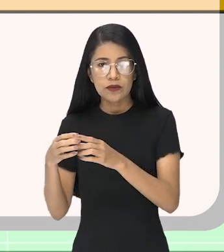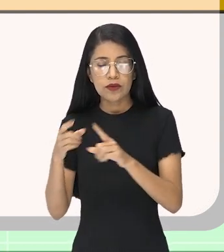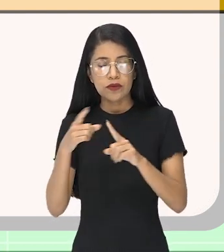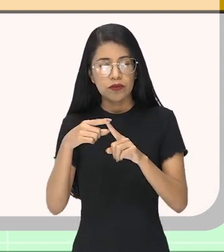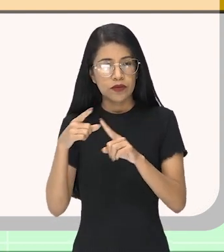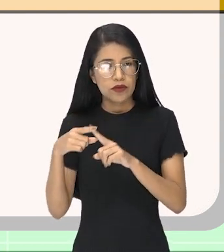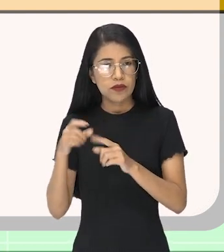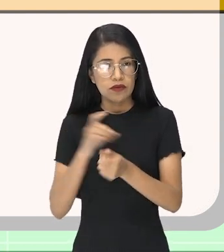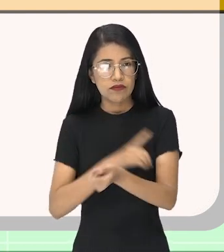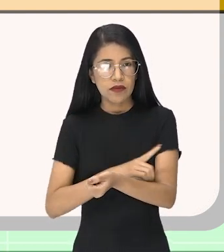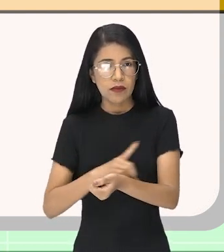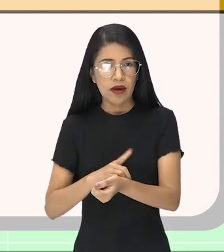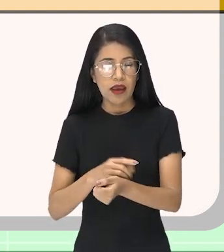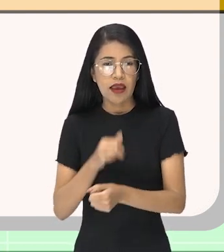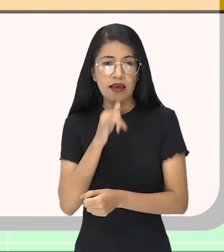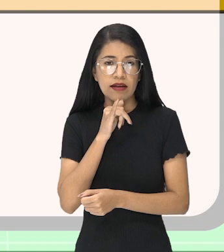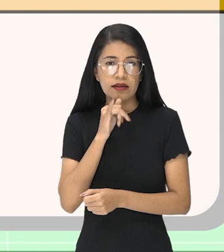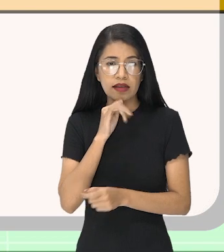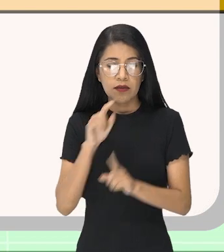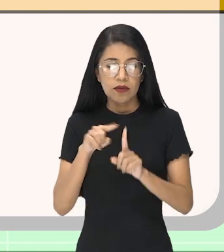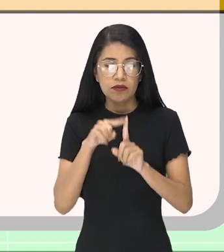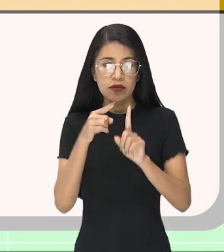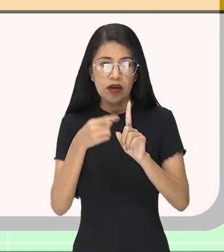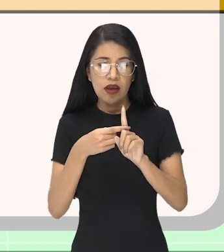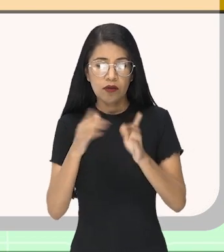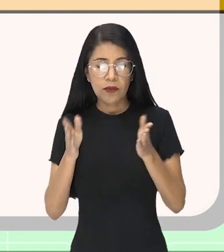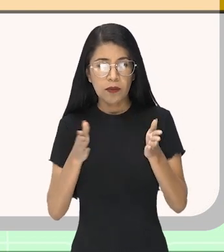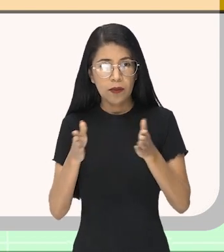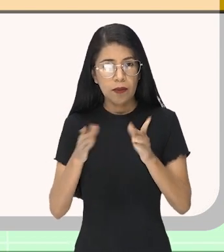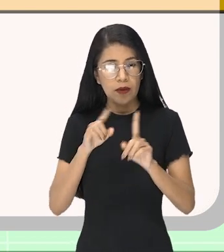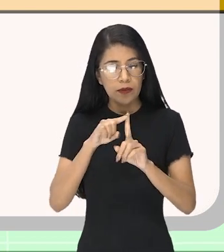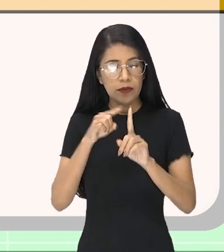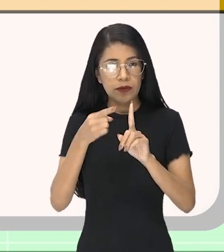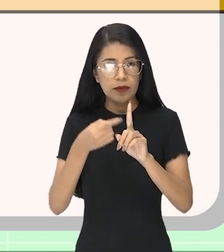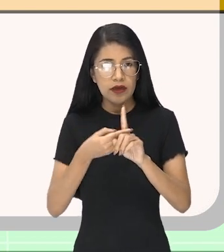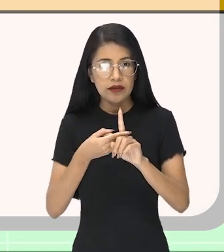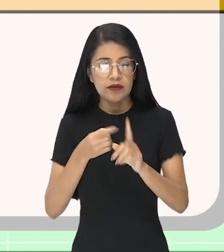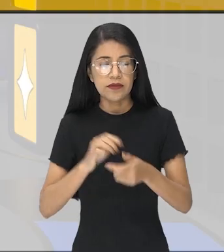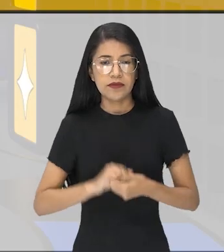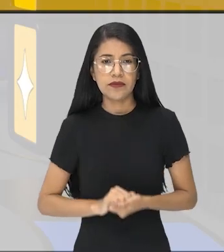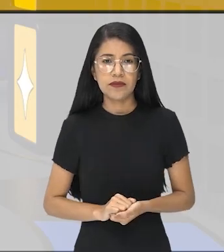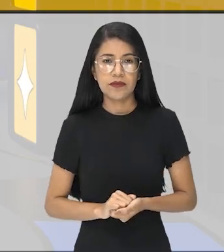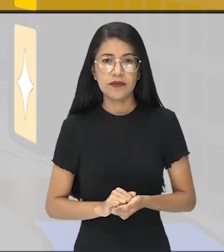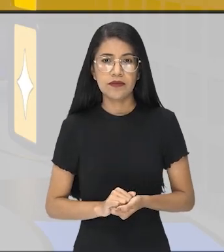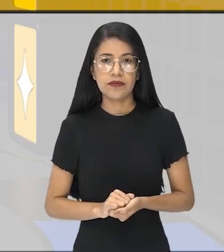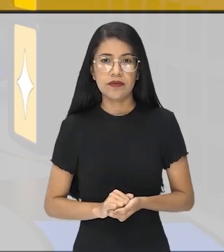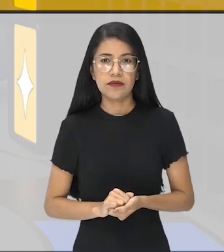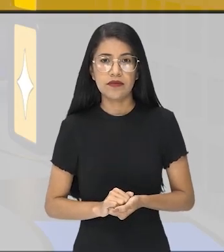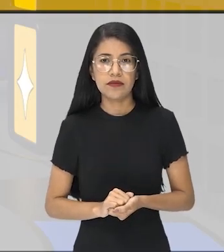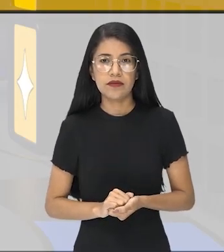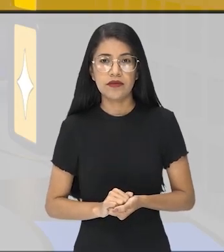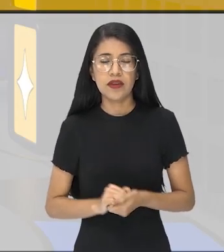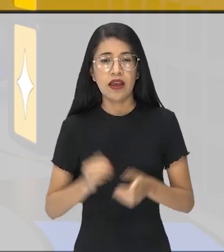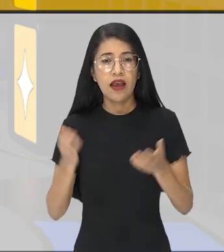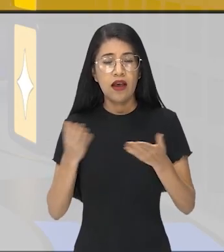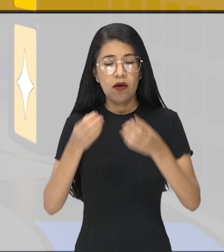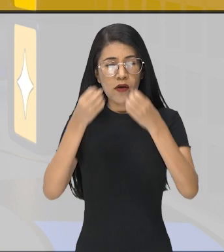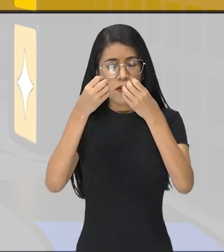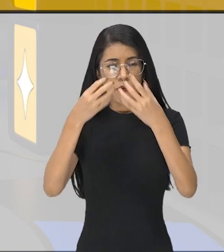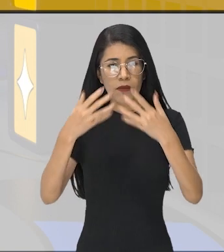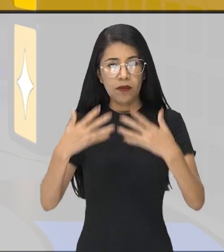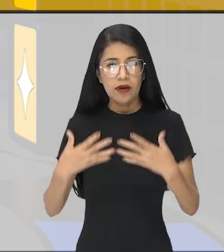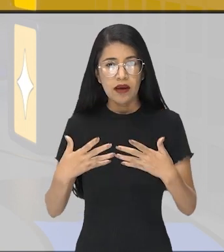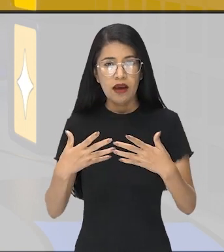a diabetes gestacional, que ocorre durante o período de gestação. Agora nós vamos falar